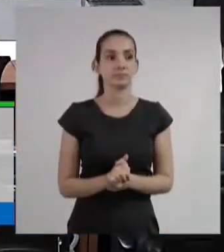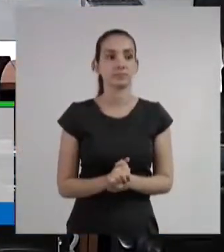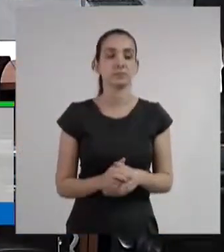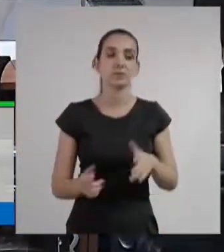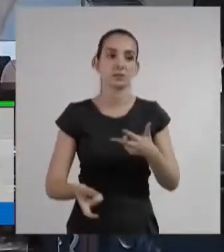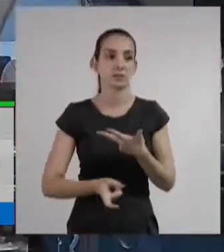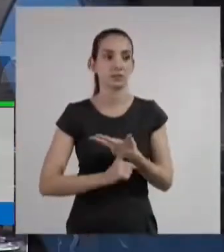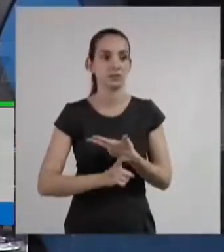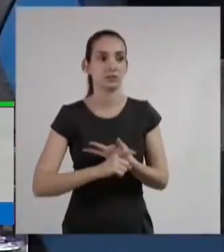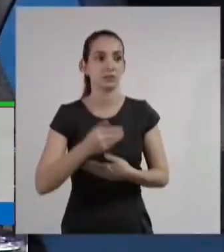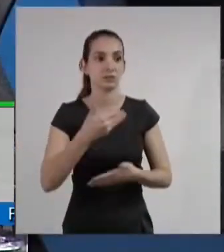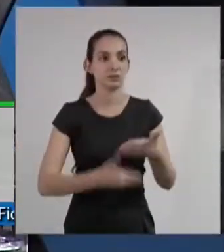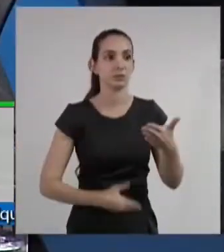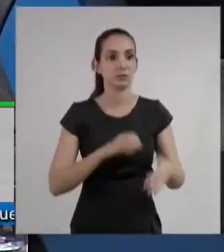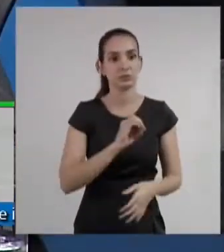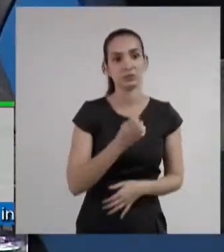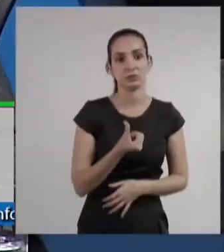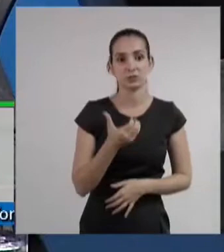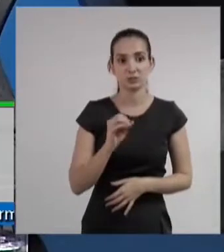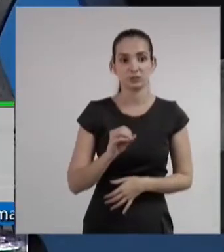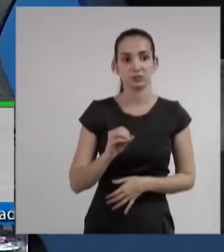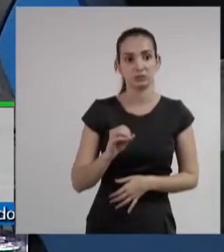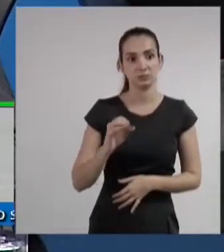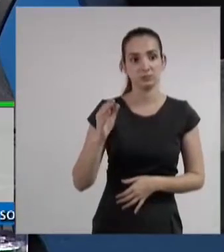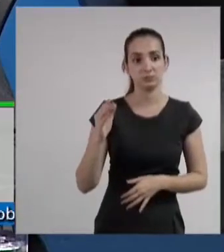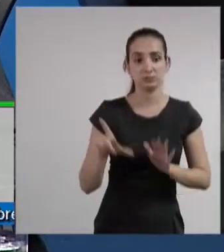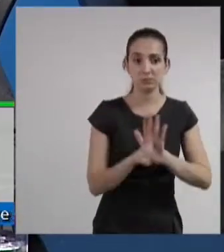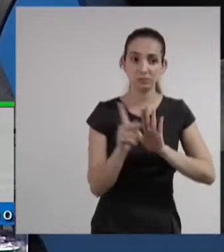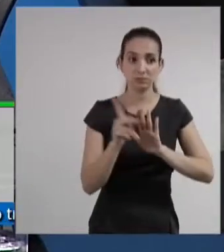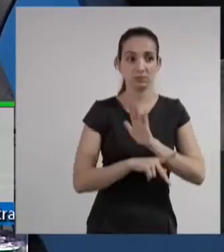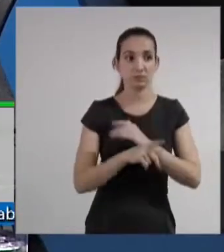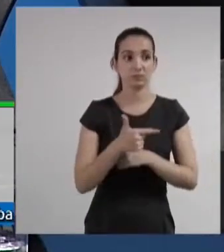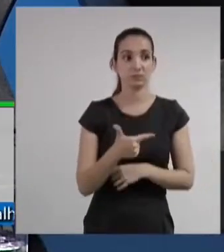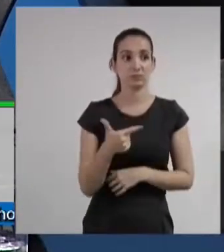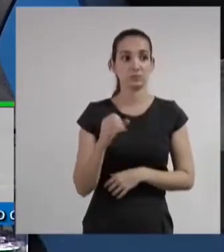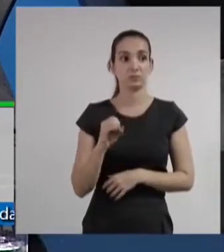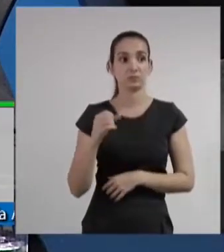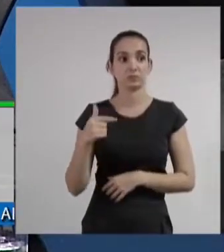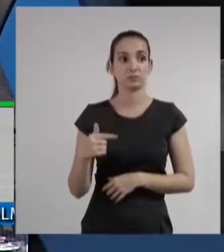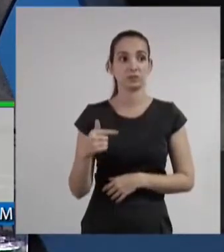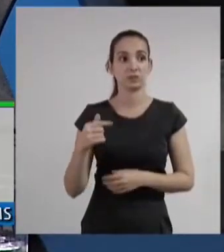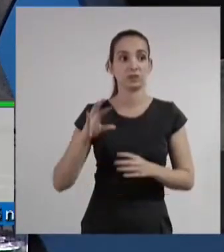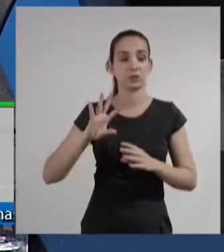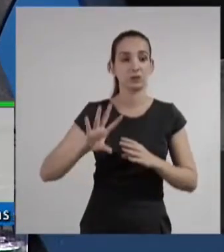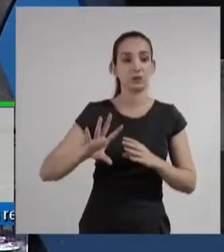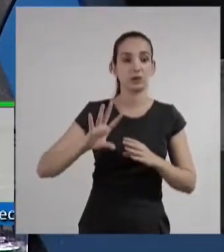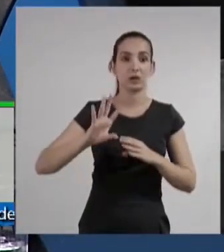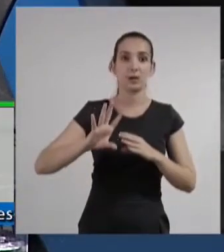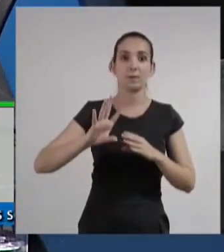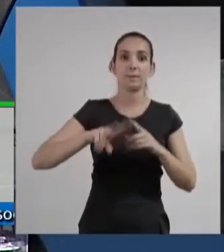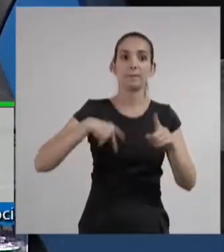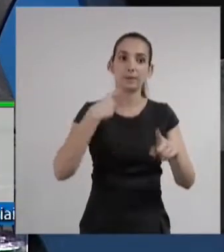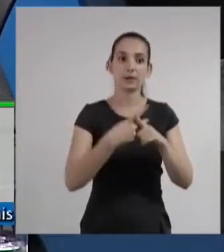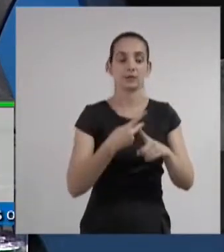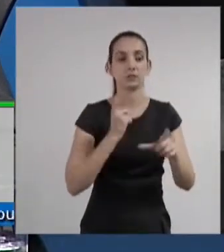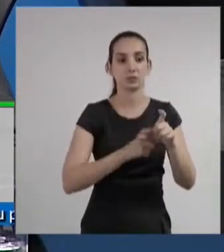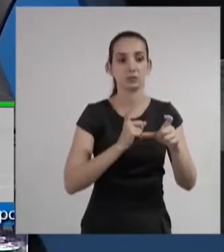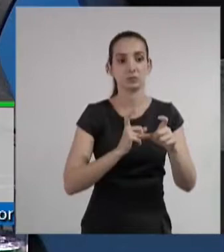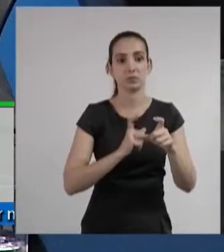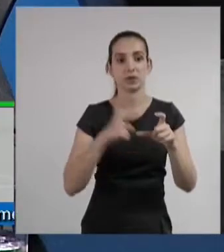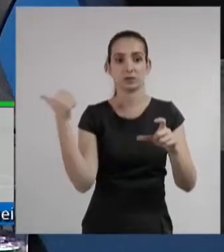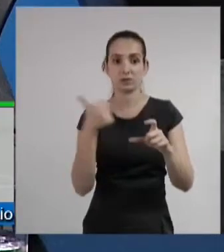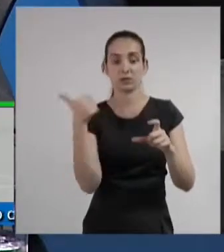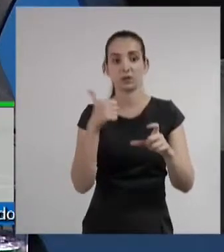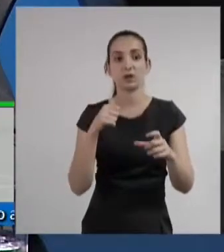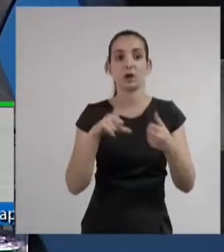Poder Executivo, mensagem 060, projeto de lei 207, que acrescenta o parágrafo 1º-A ao artigo